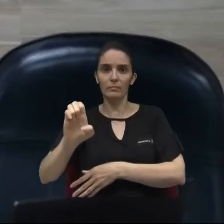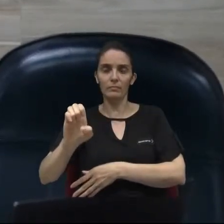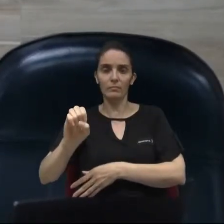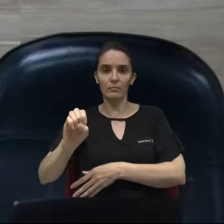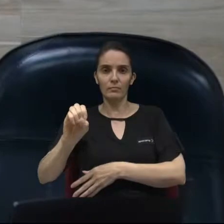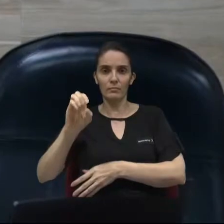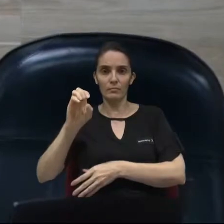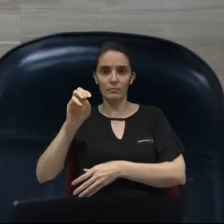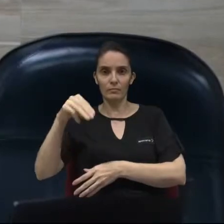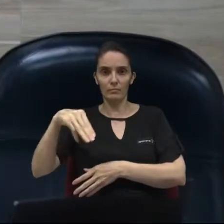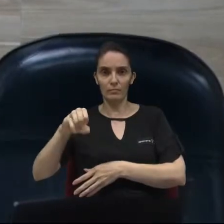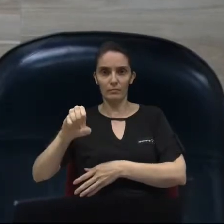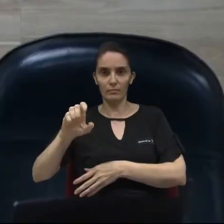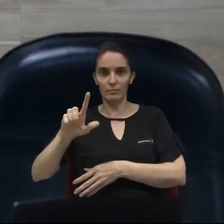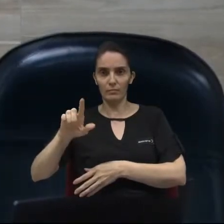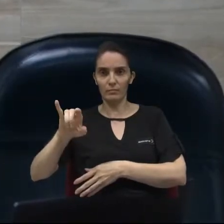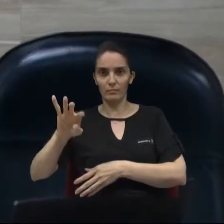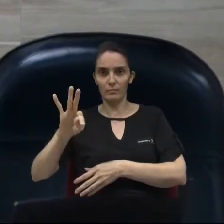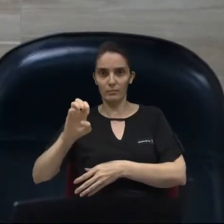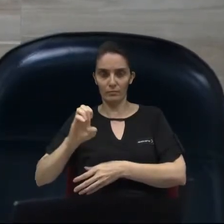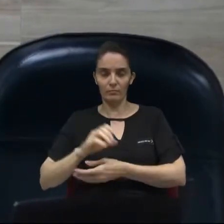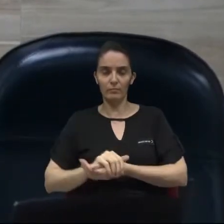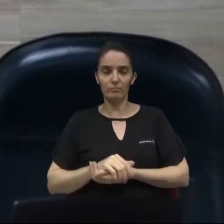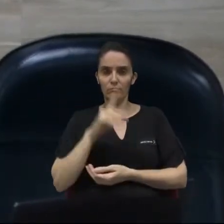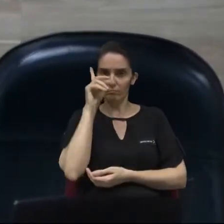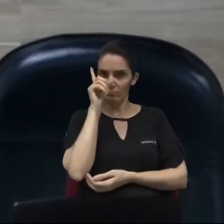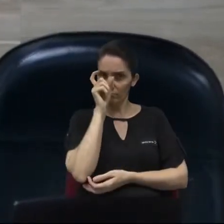Gente, que difícil